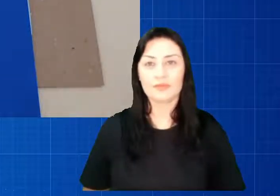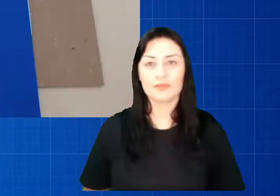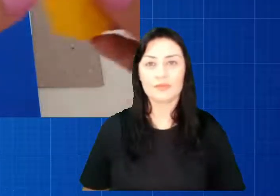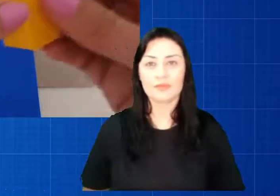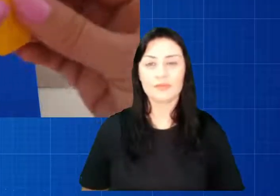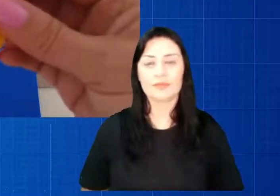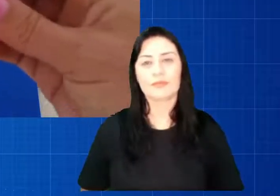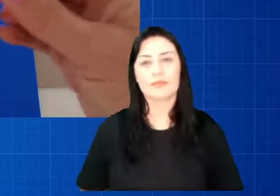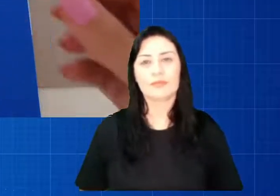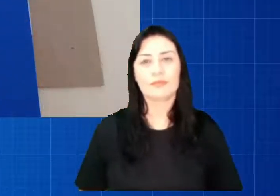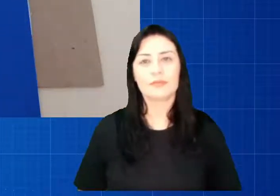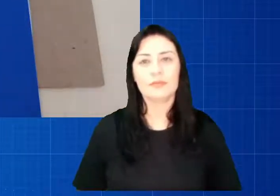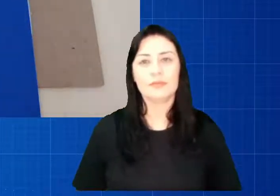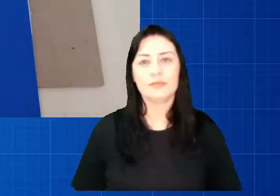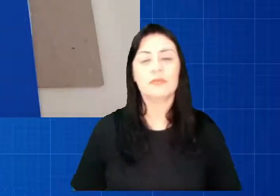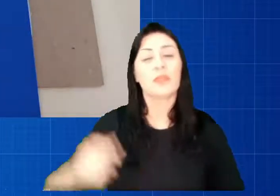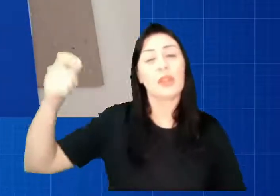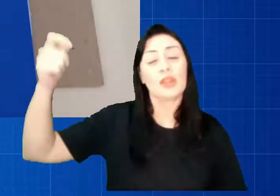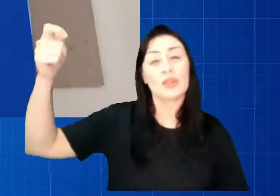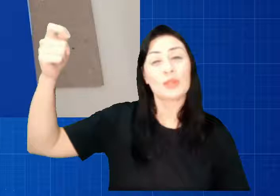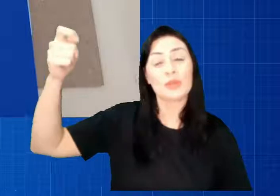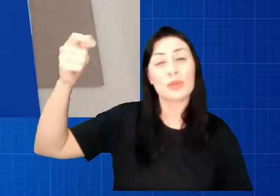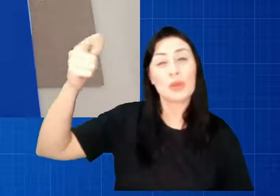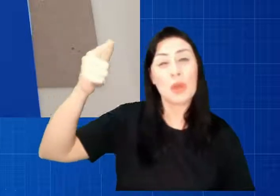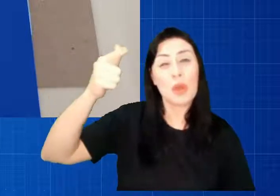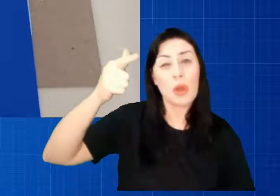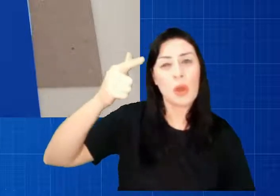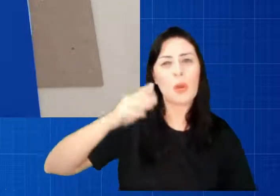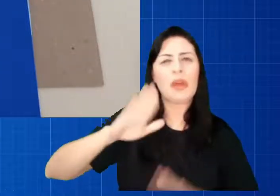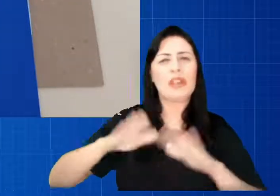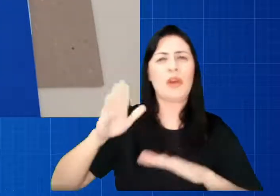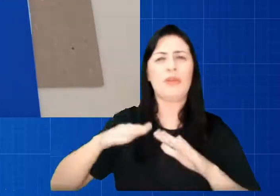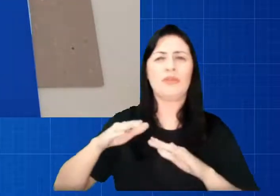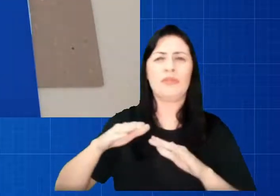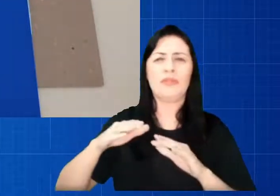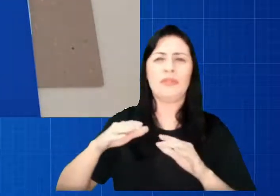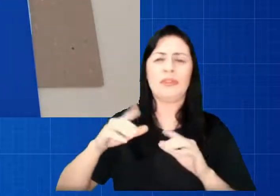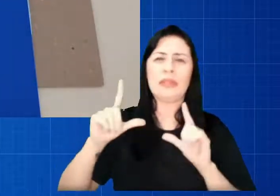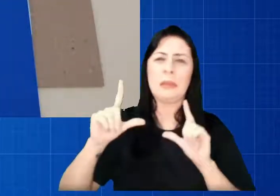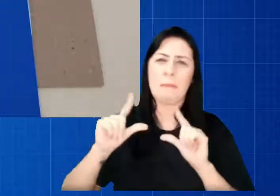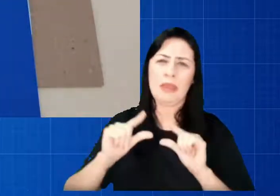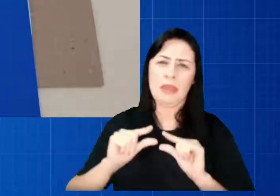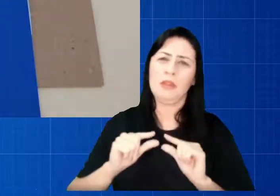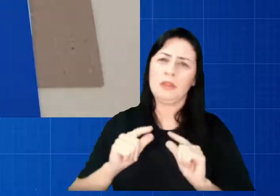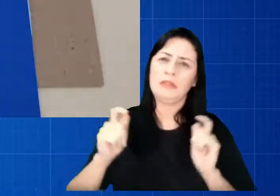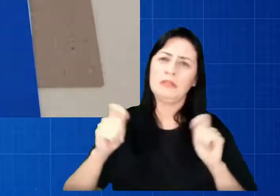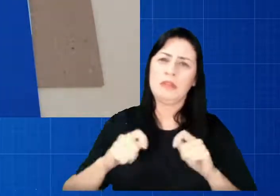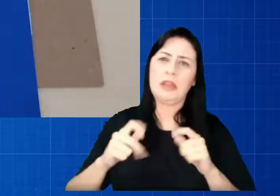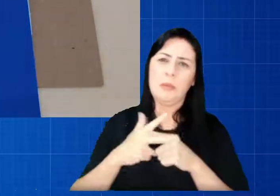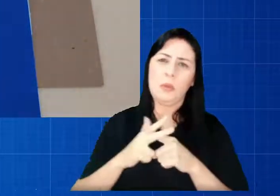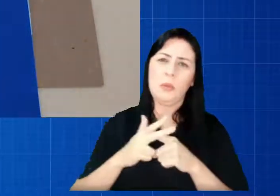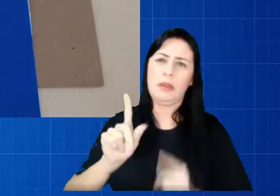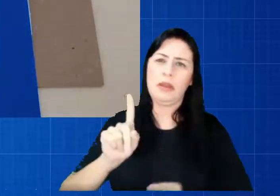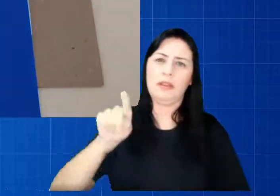Um sol, talvez um pouquinho menor, mas a gente pode melhorar esse tamanho depois.